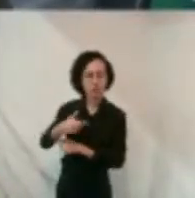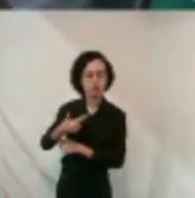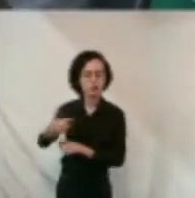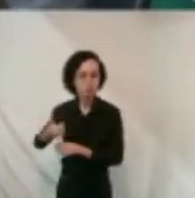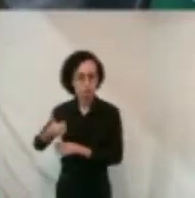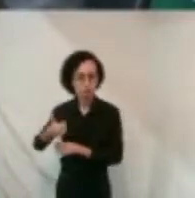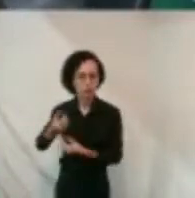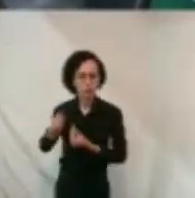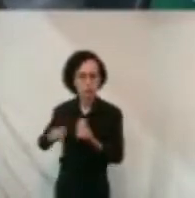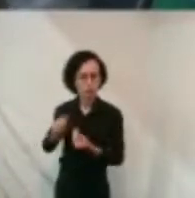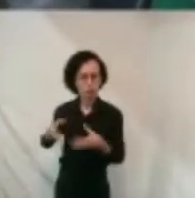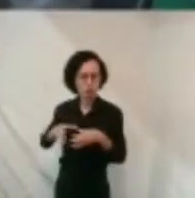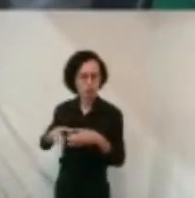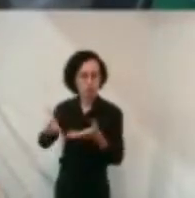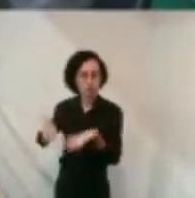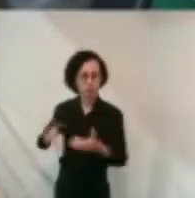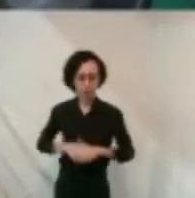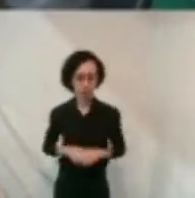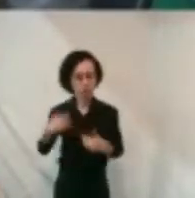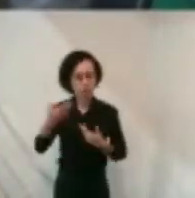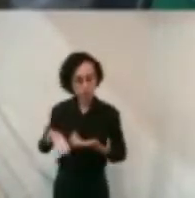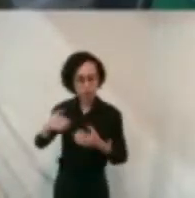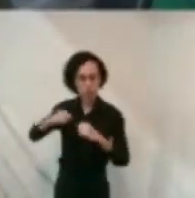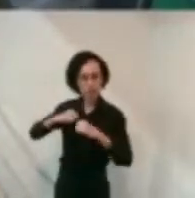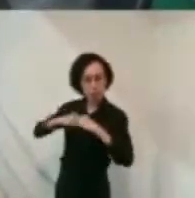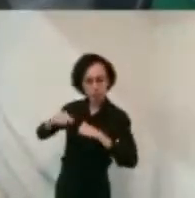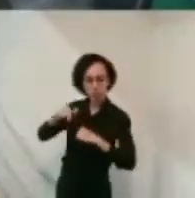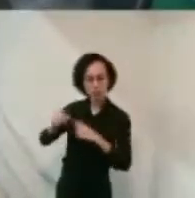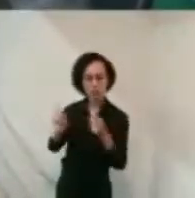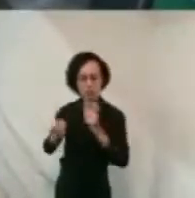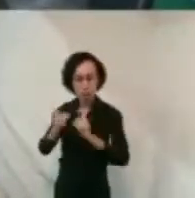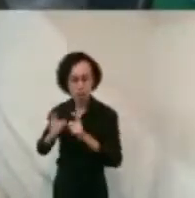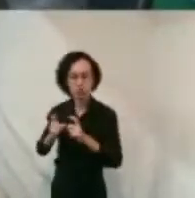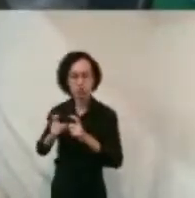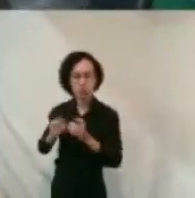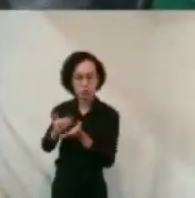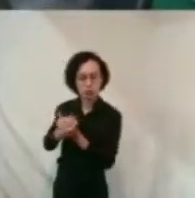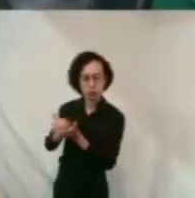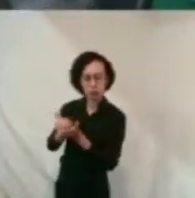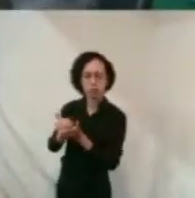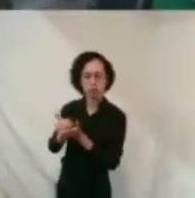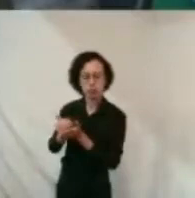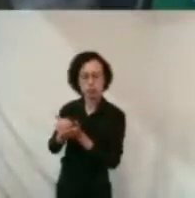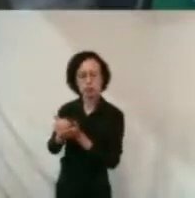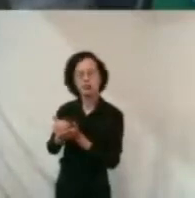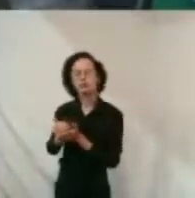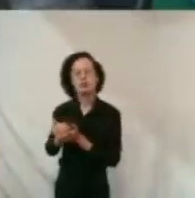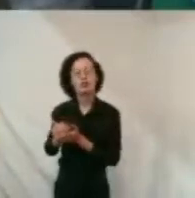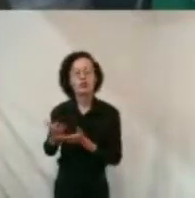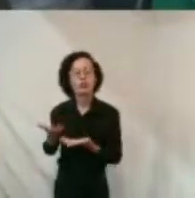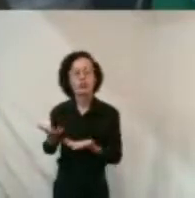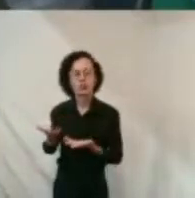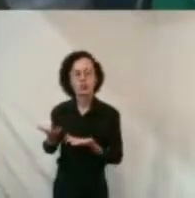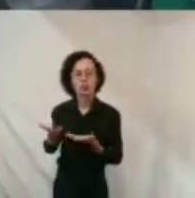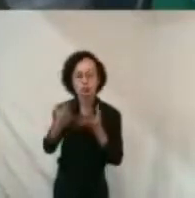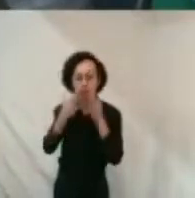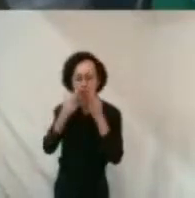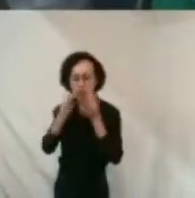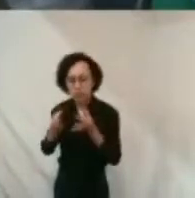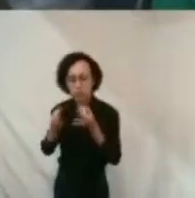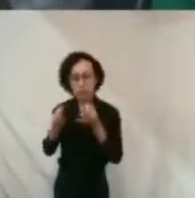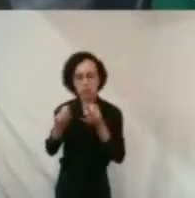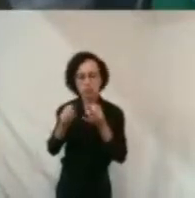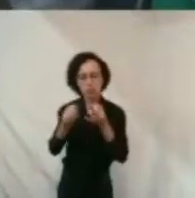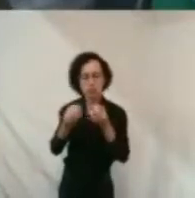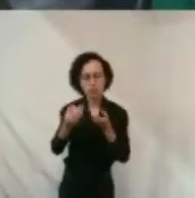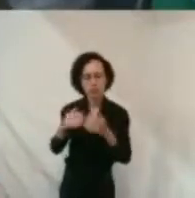Daí, esses debates, essas discussões de começar a alertar, a